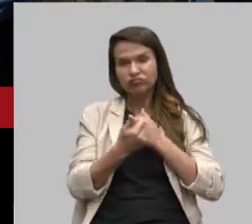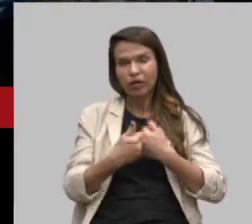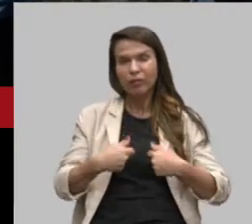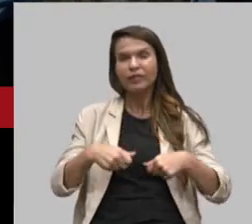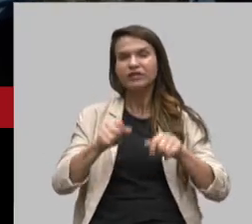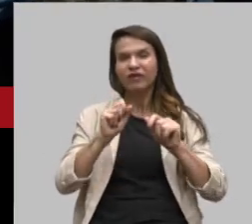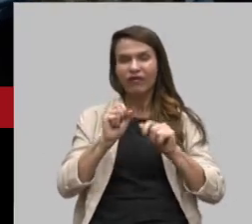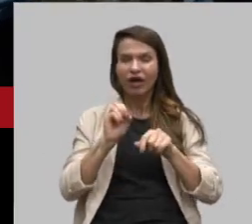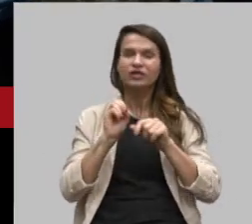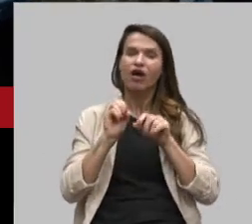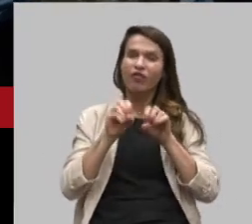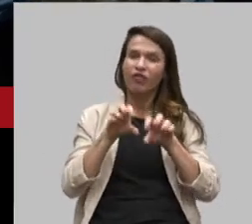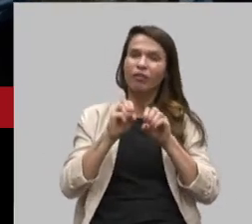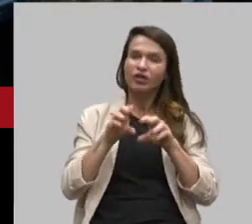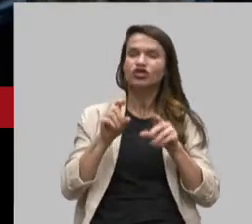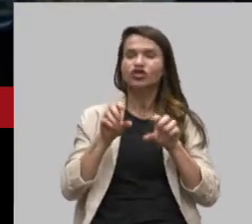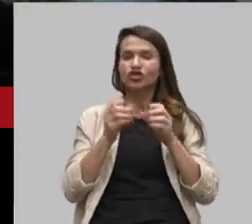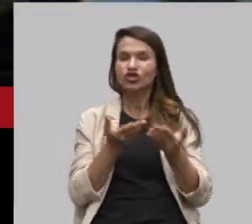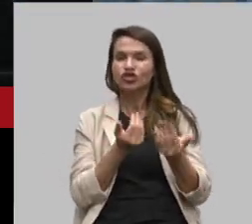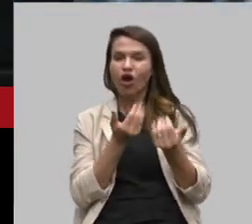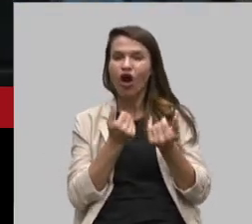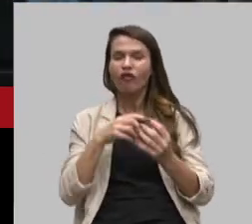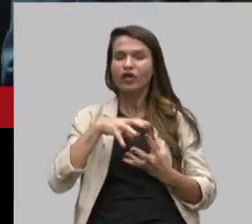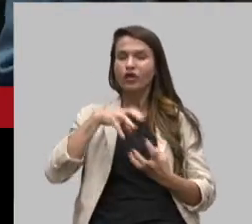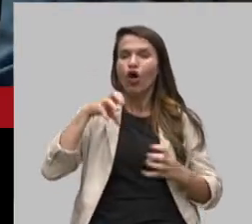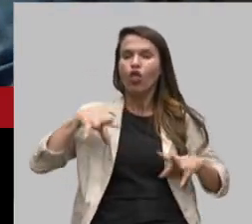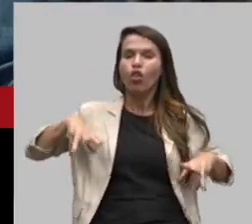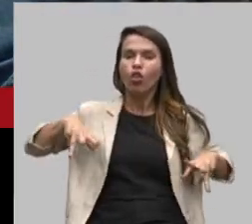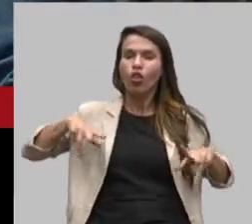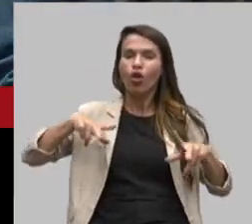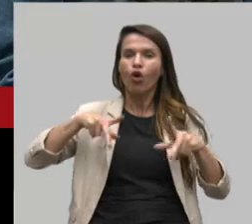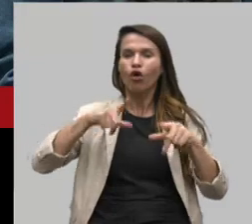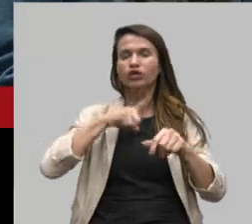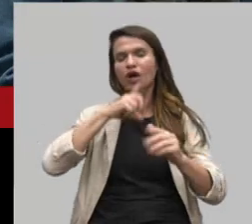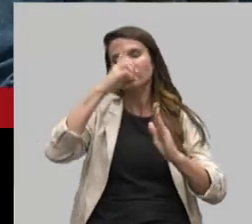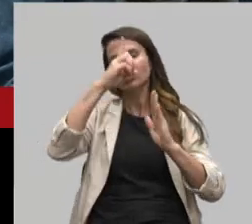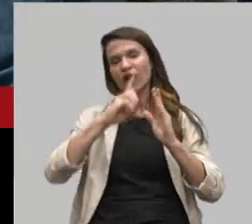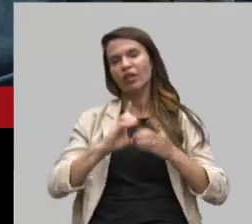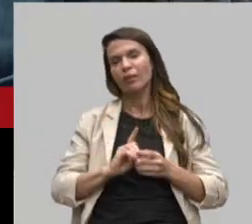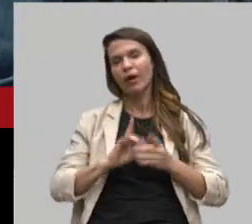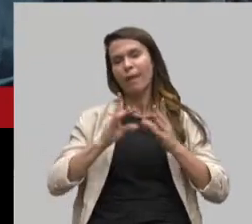adulta idosa todo mundo tem direito a democracia